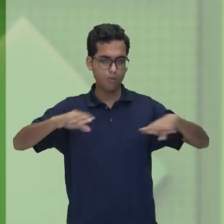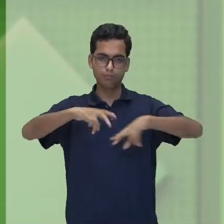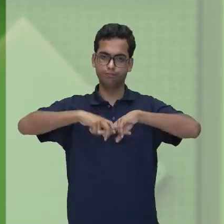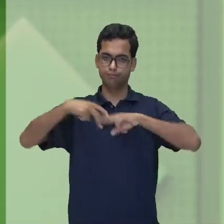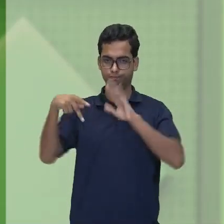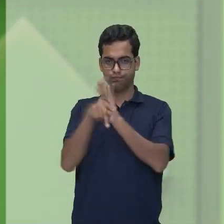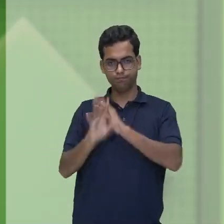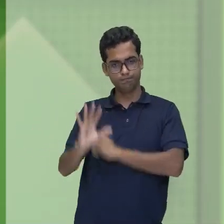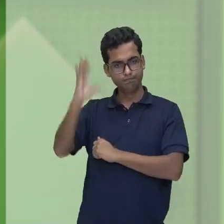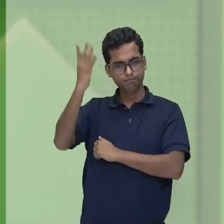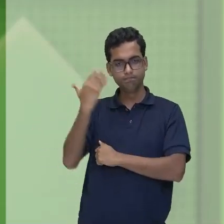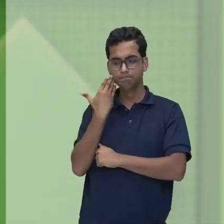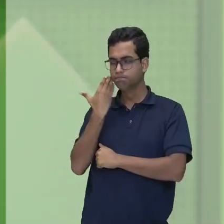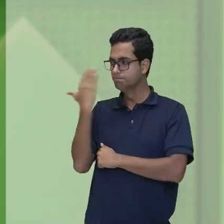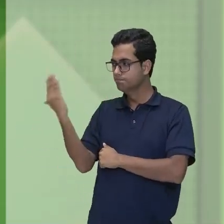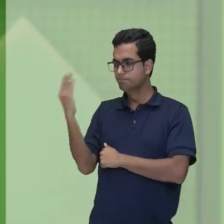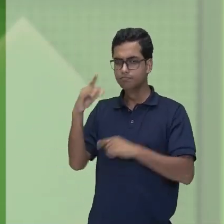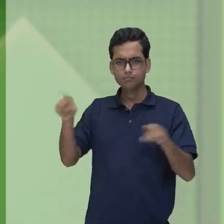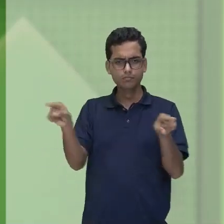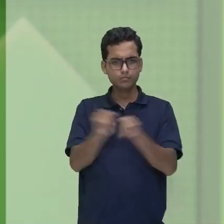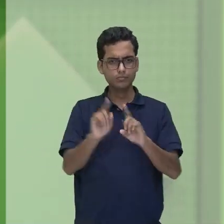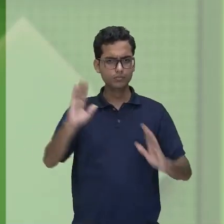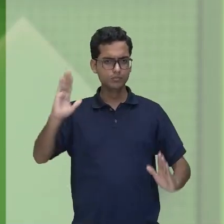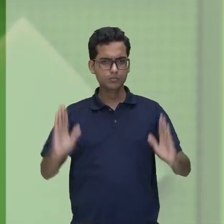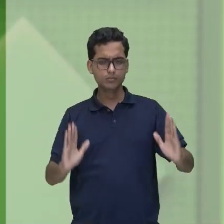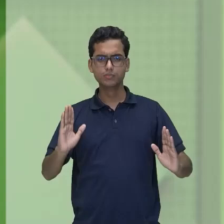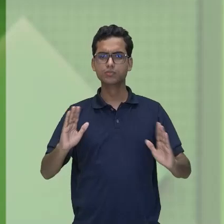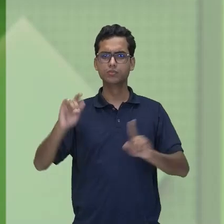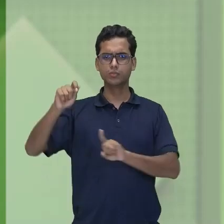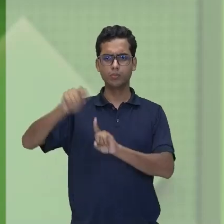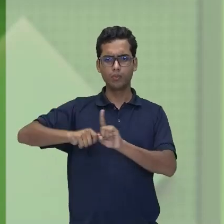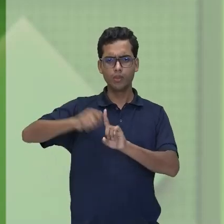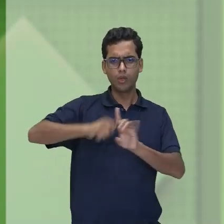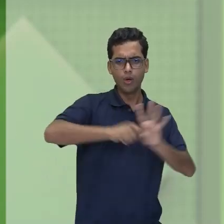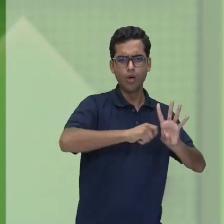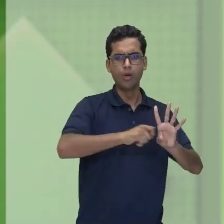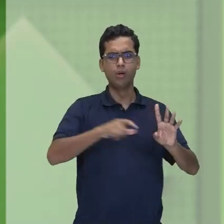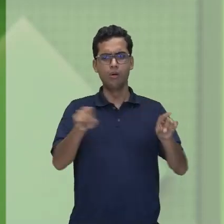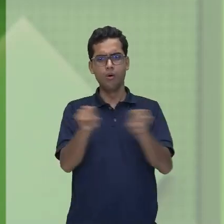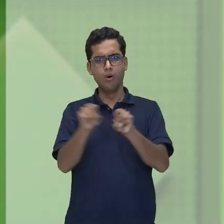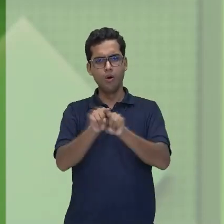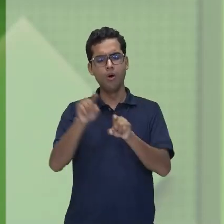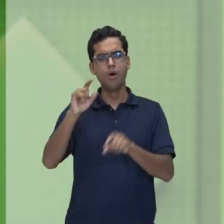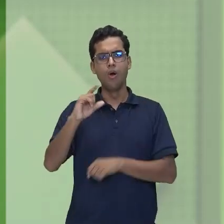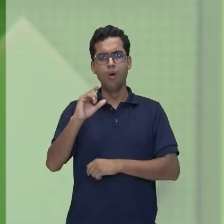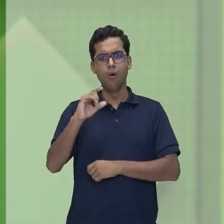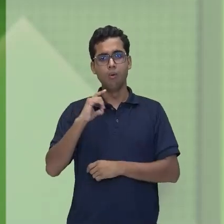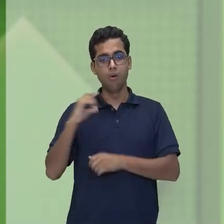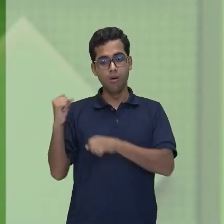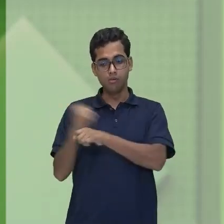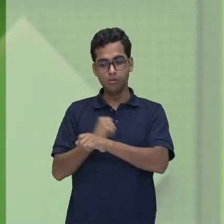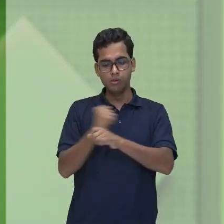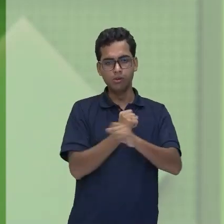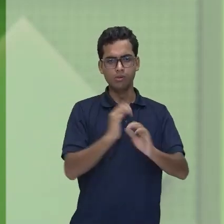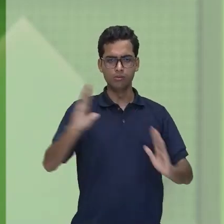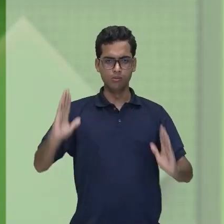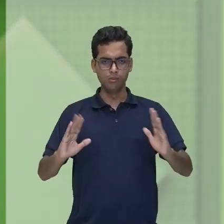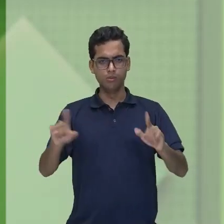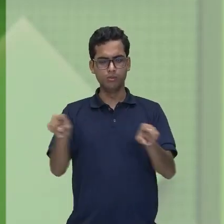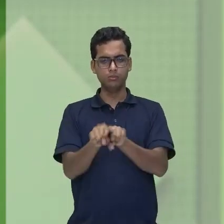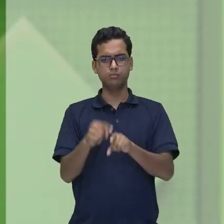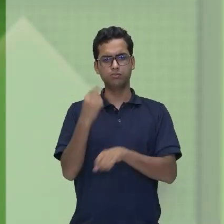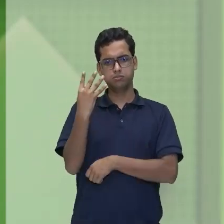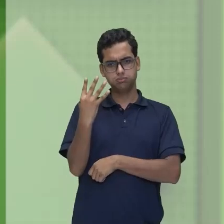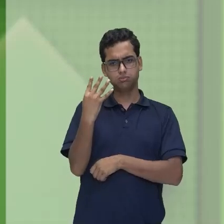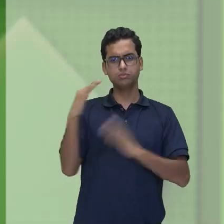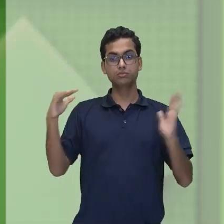fenômeno. E esse fenômeno ele pode durar aí, em média meses ou até mesmo ficar por alguns anos, por 4, 5